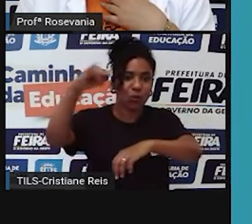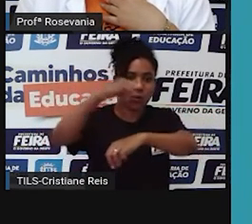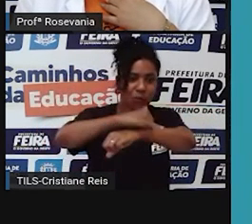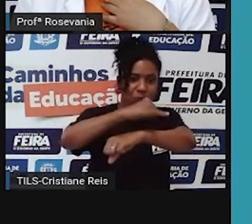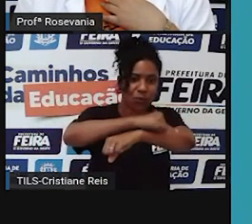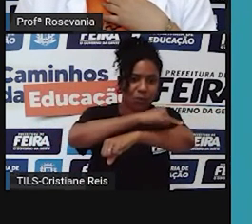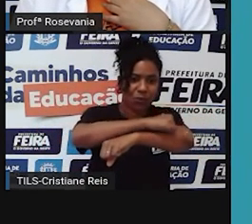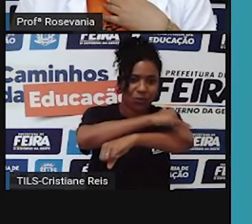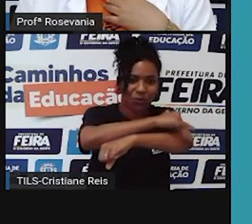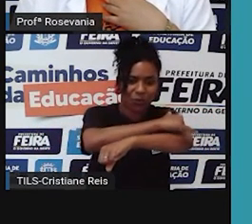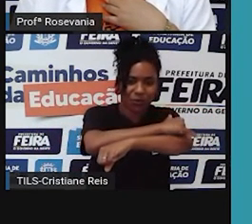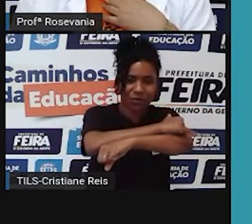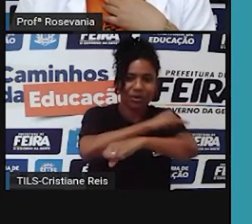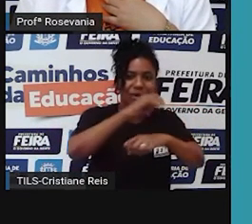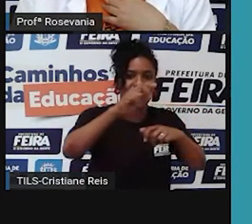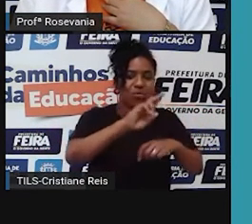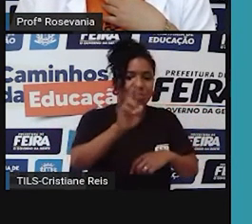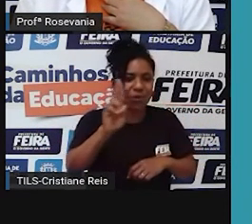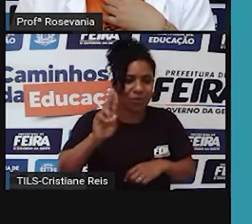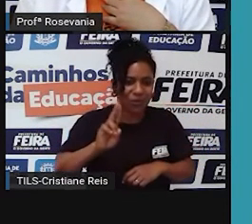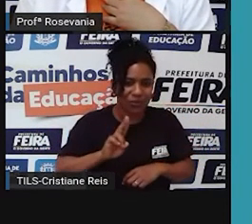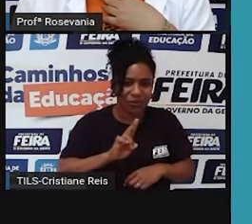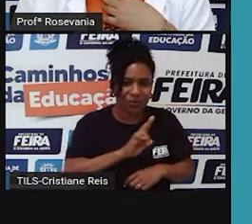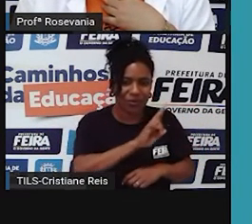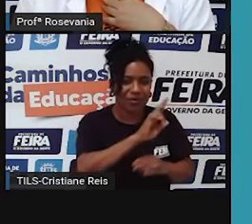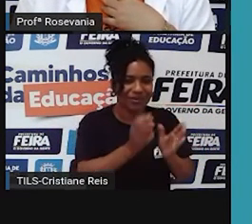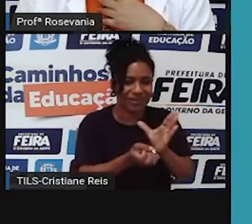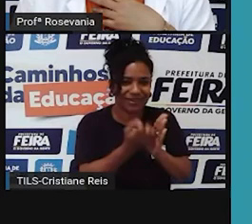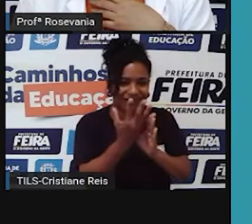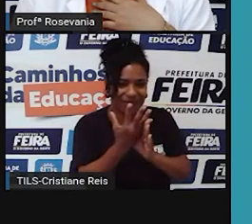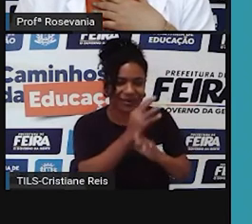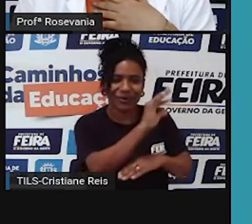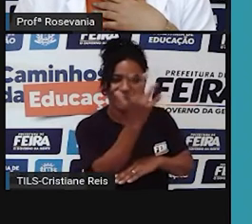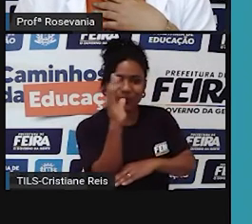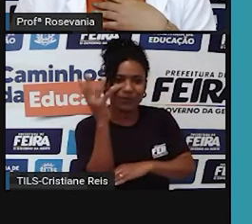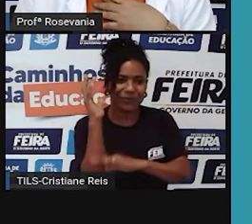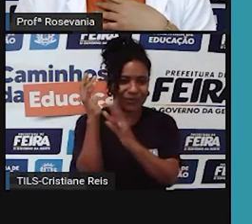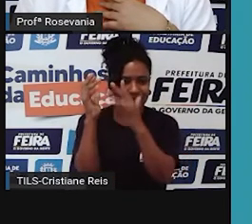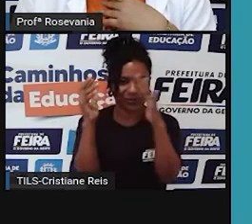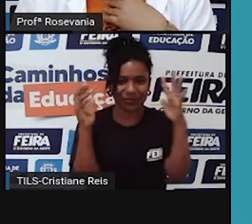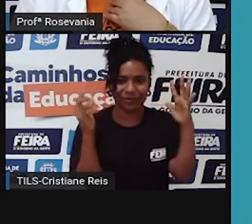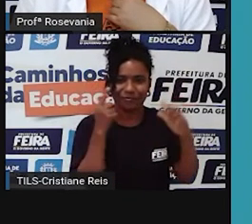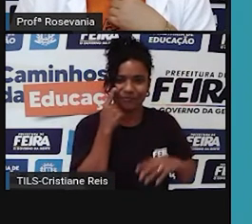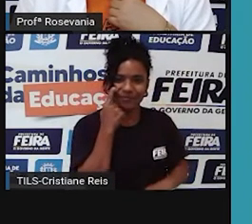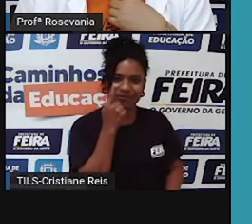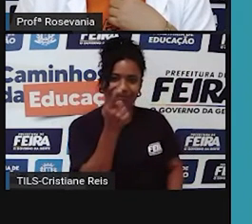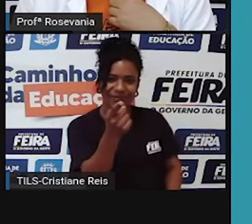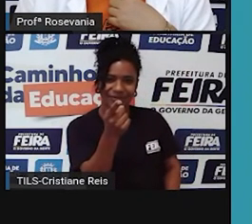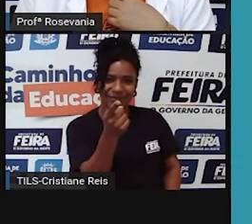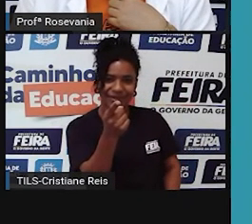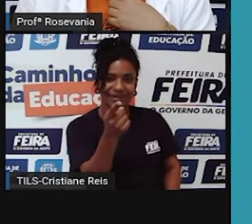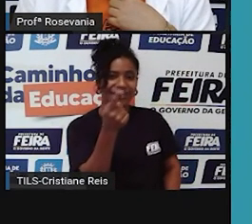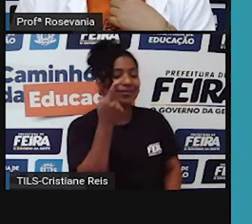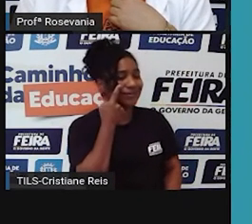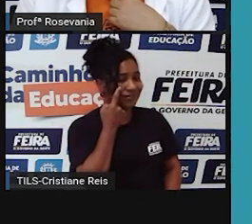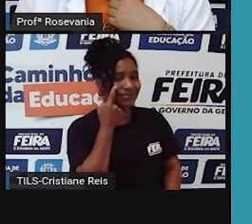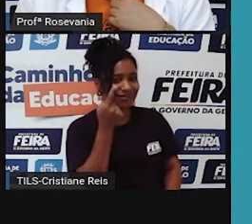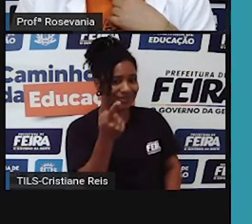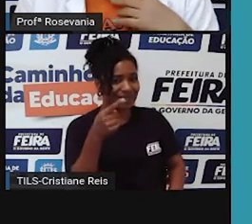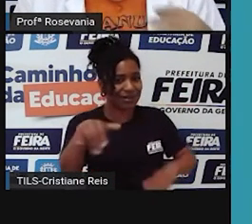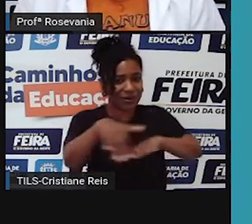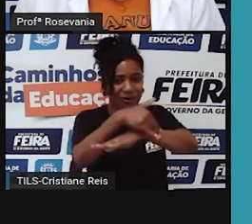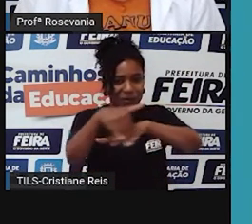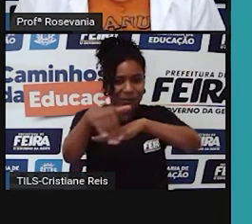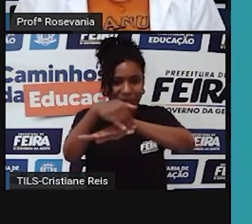nome até de algumas localidades, a questão da vegetação. Olha aqui como a gente já vê até o traçado das